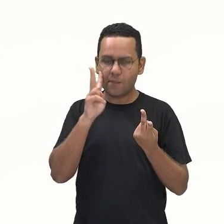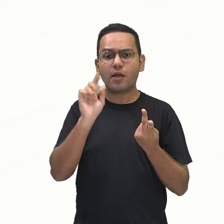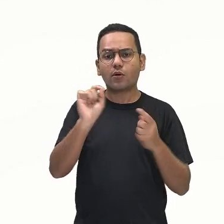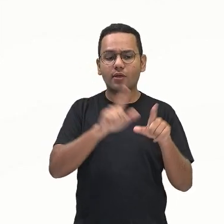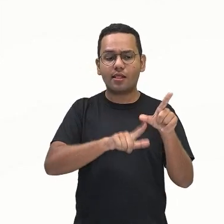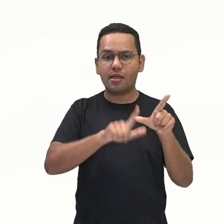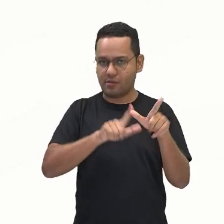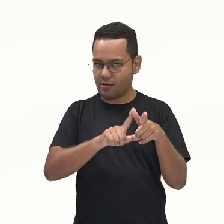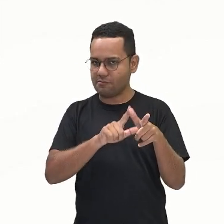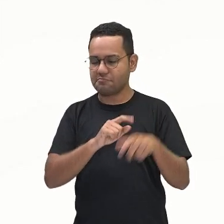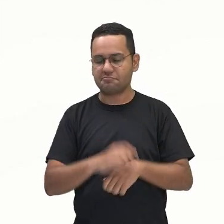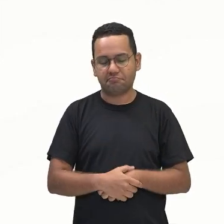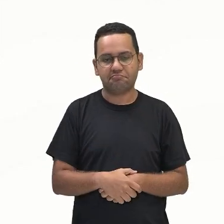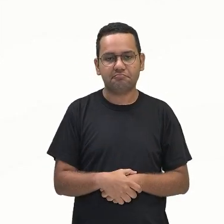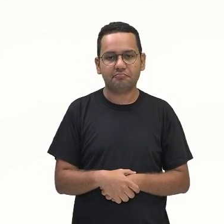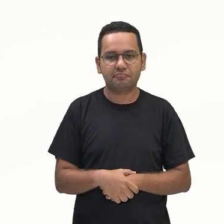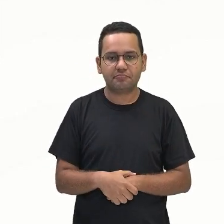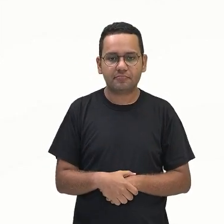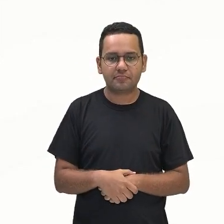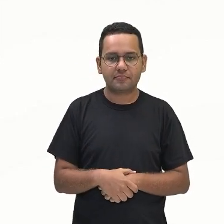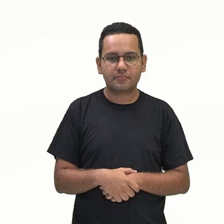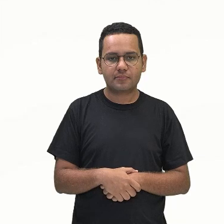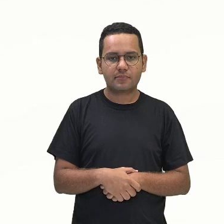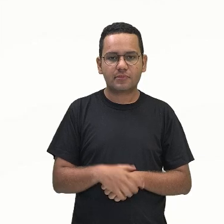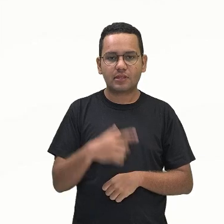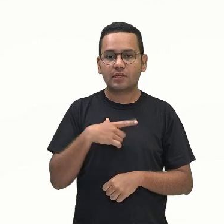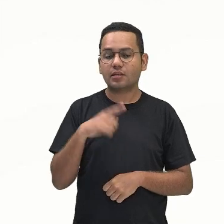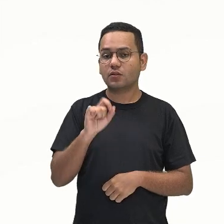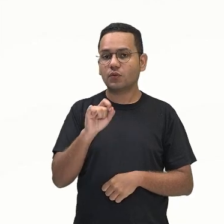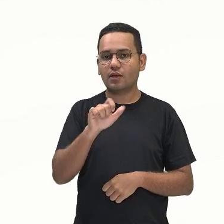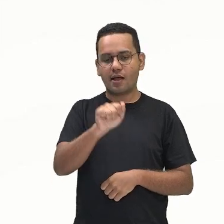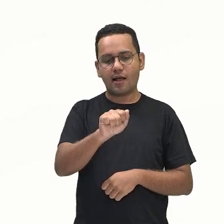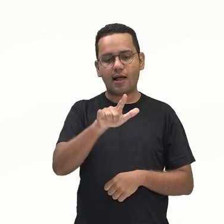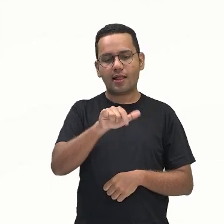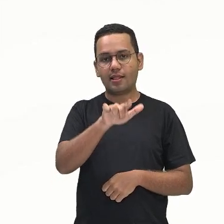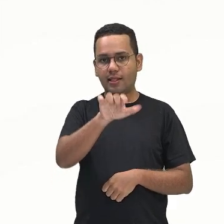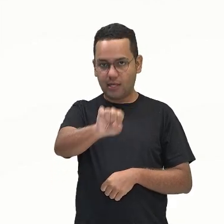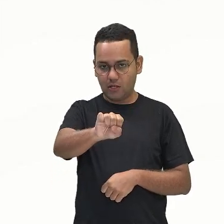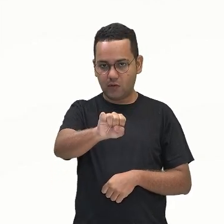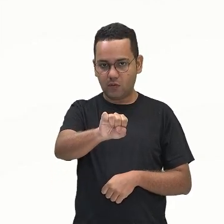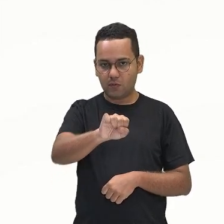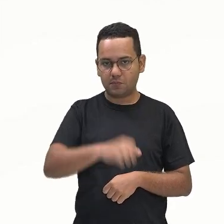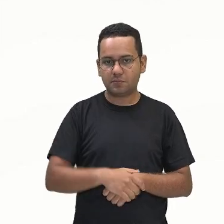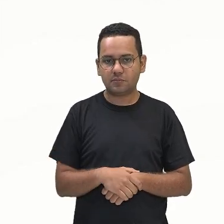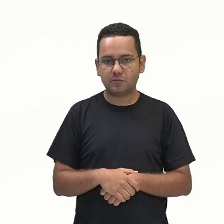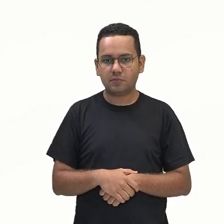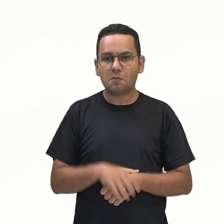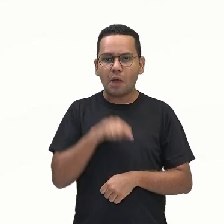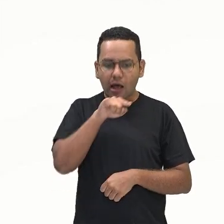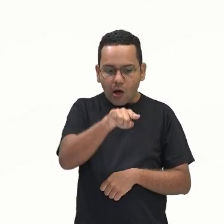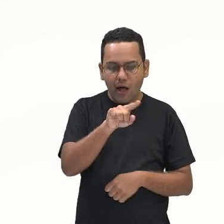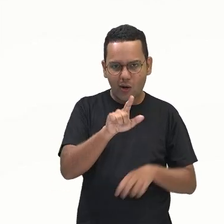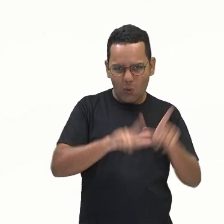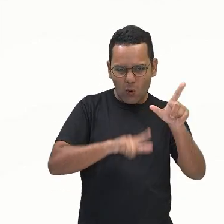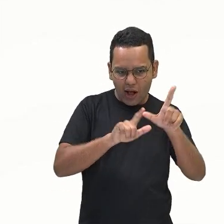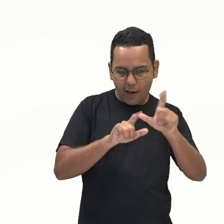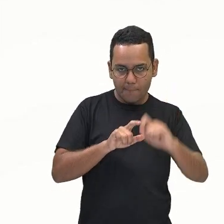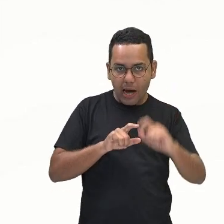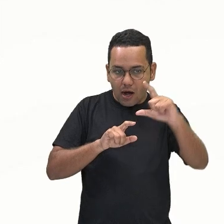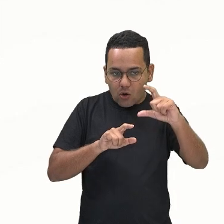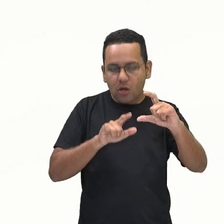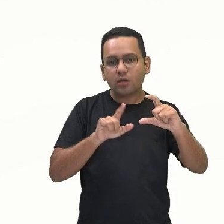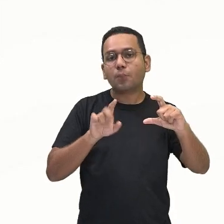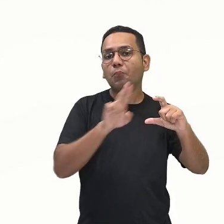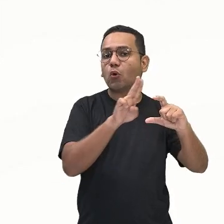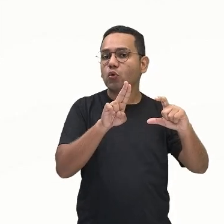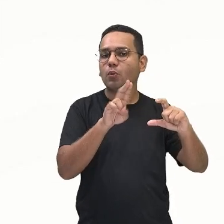conjunto aí de alelos, então aquela única letrinha lá, ela pode ser chamada de alelo,